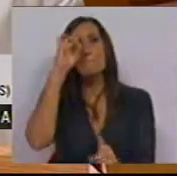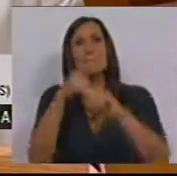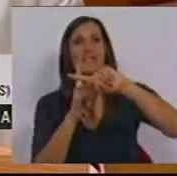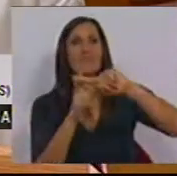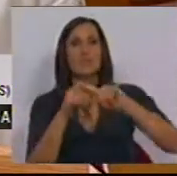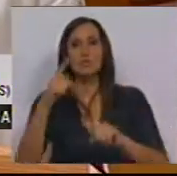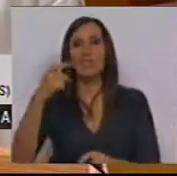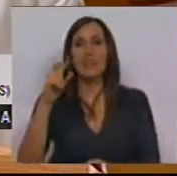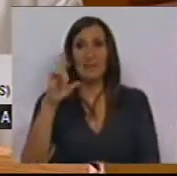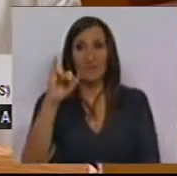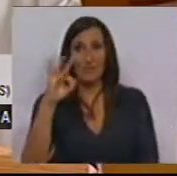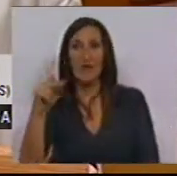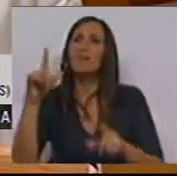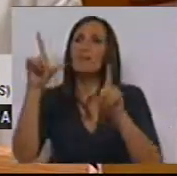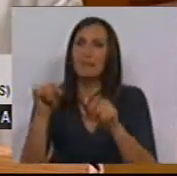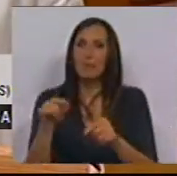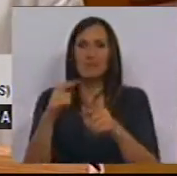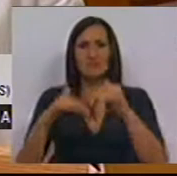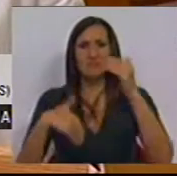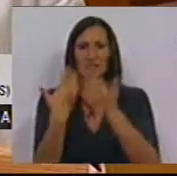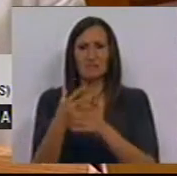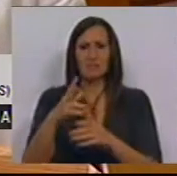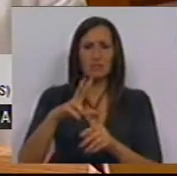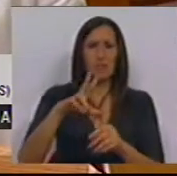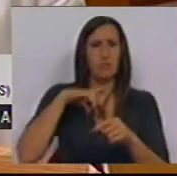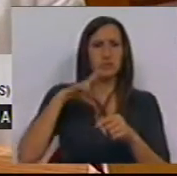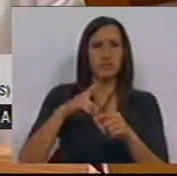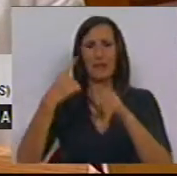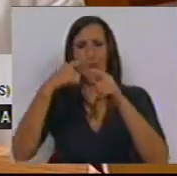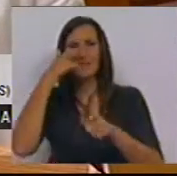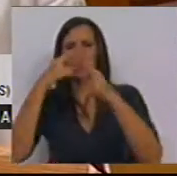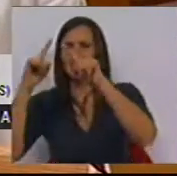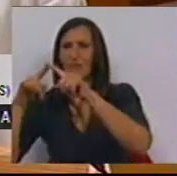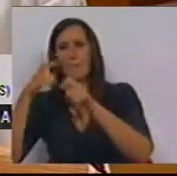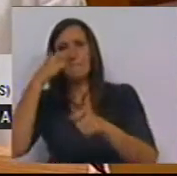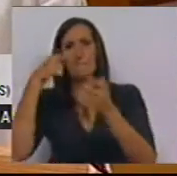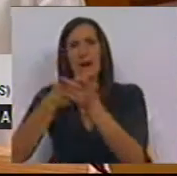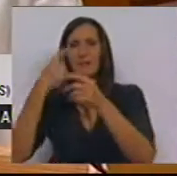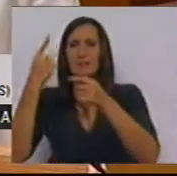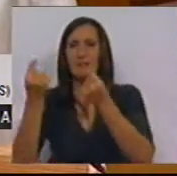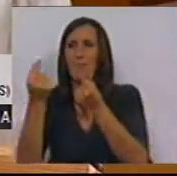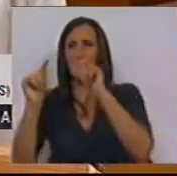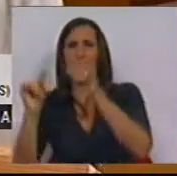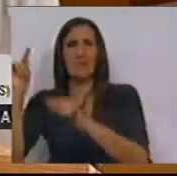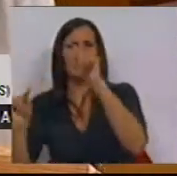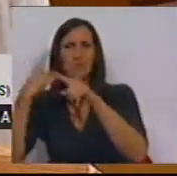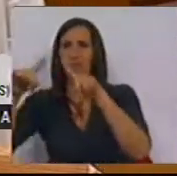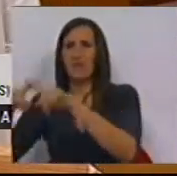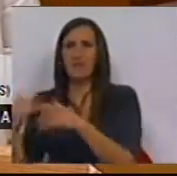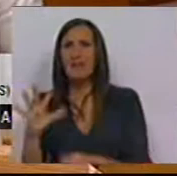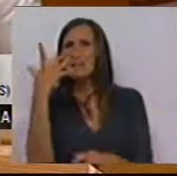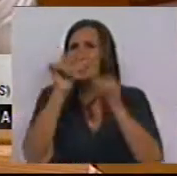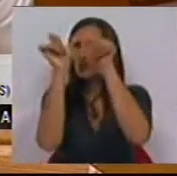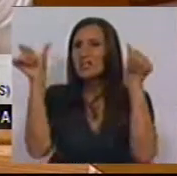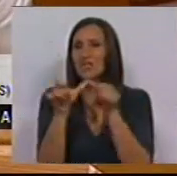para a tarifa, atenuando a disparidade tarifária e normalizando a relação com os municípios. 5 sistemas